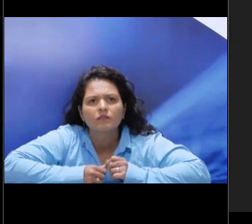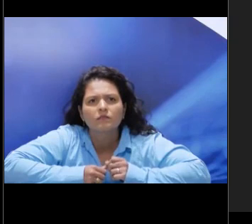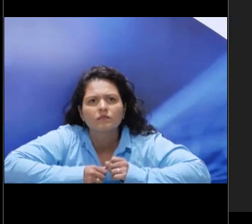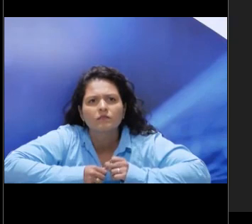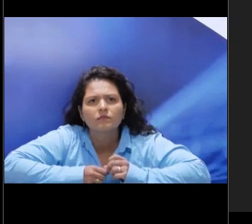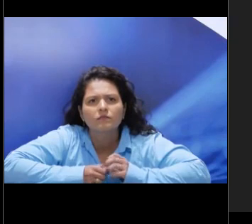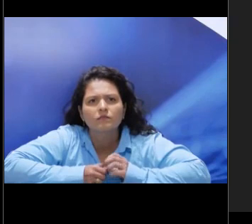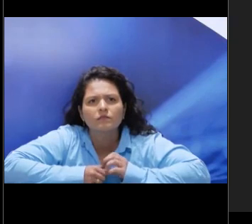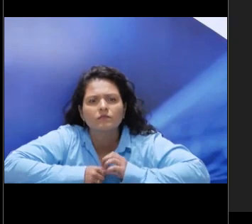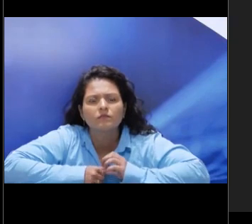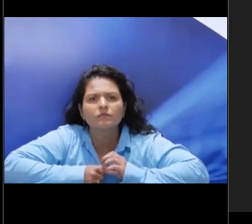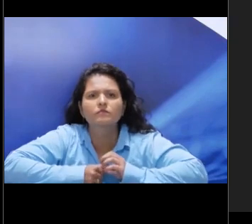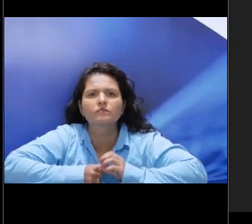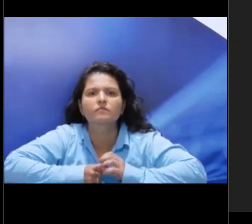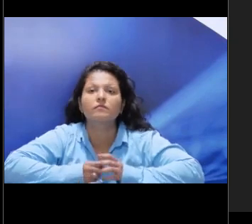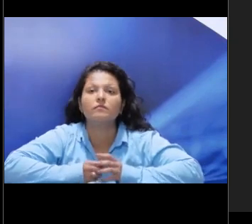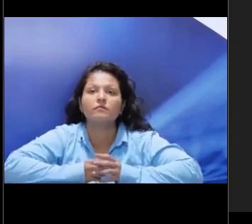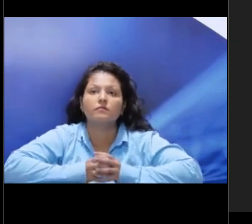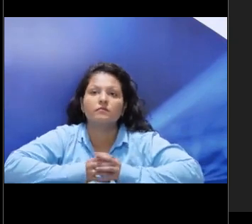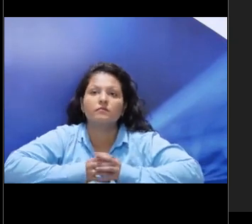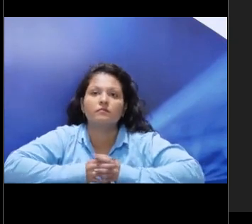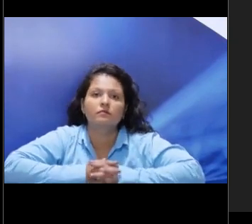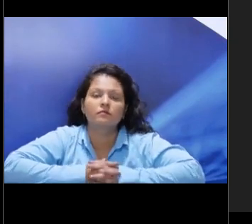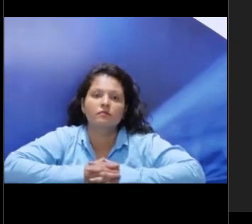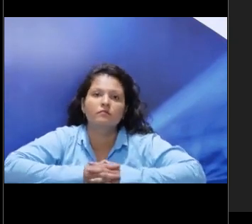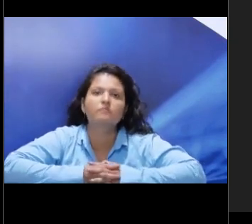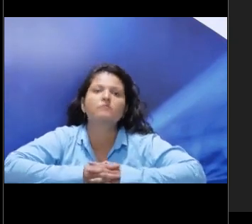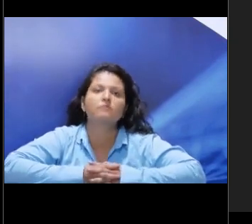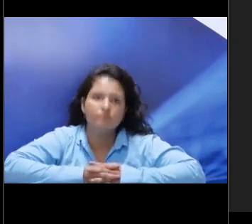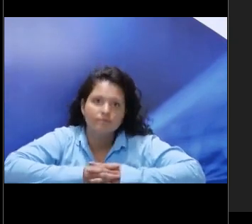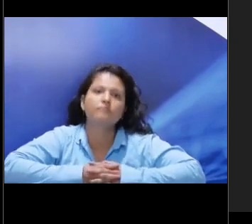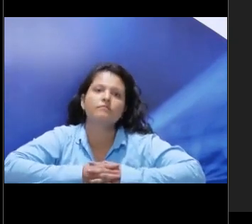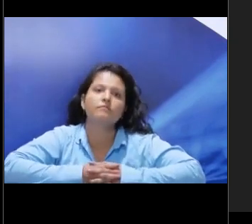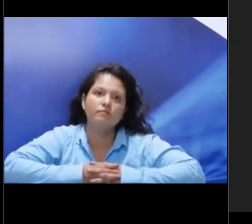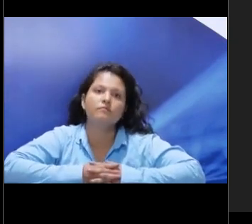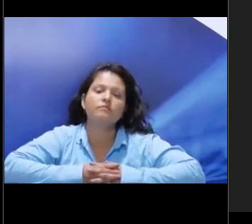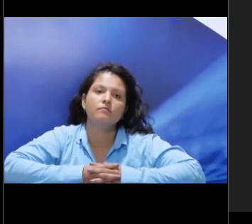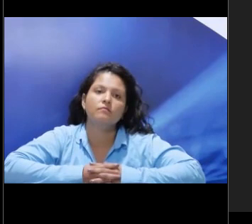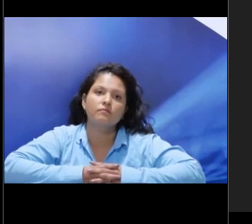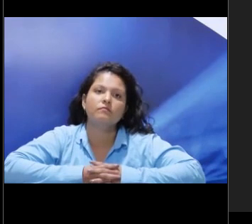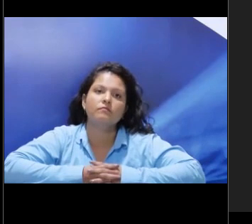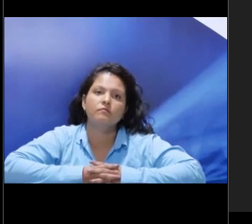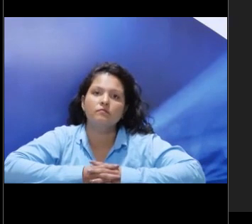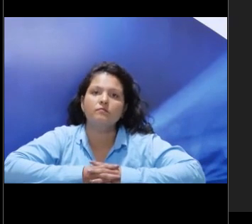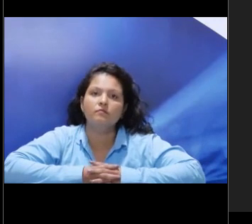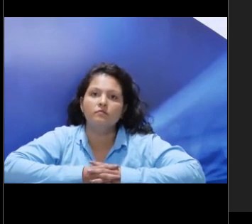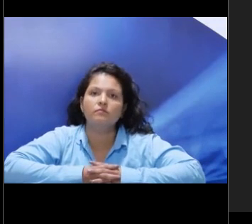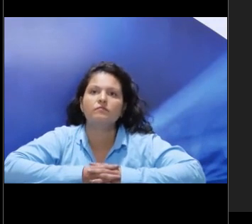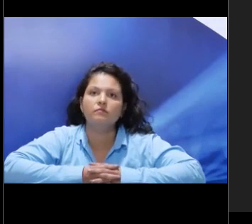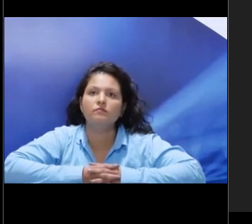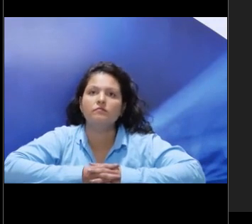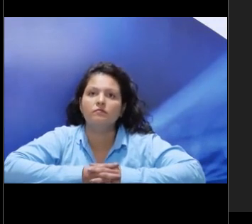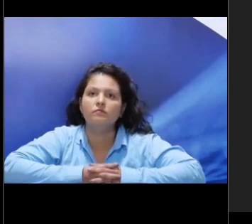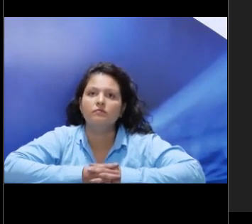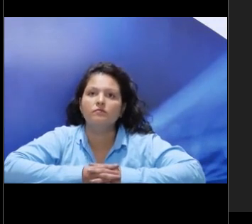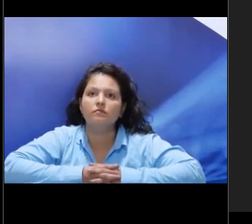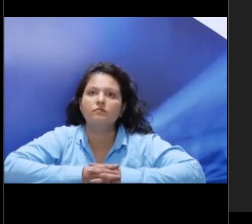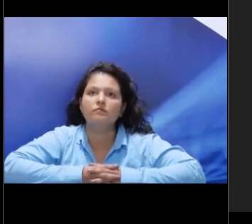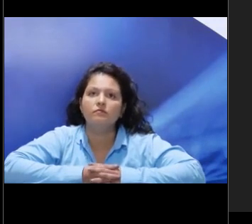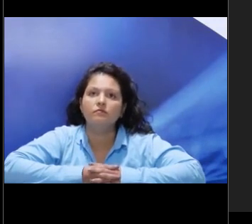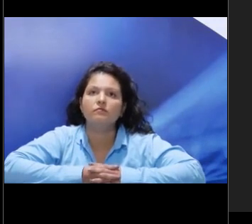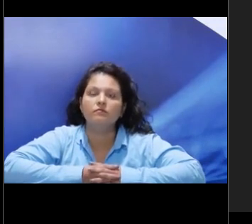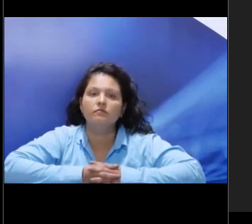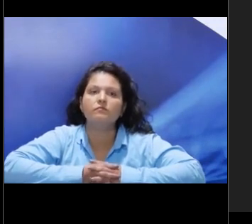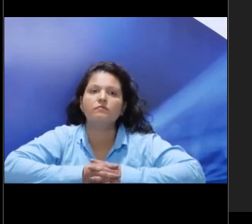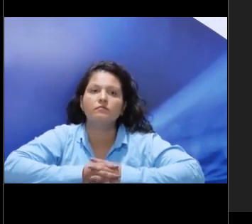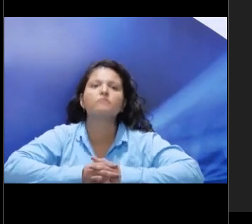pelo menos uma redução de 5% nas perdas totais, né? Então, assim, se a propriedade está perdendo 20, a ideia é que ela vá para